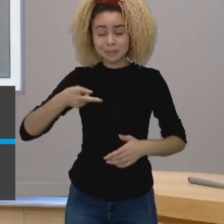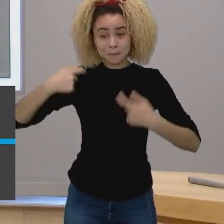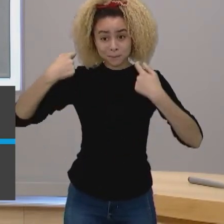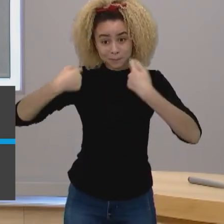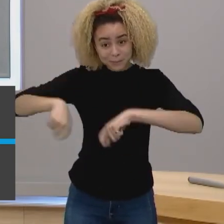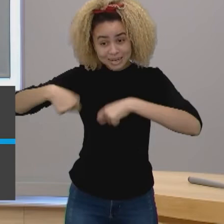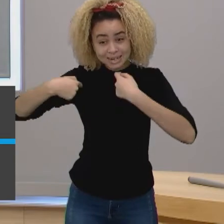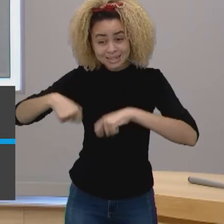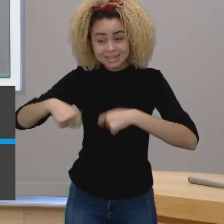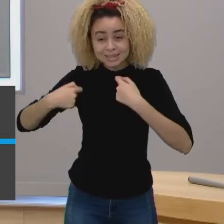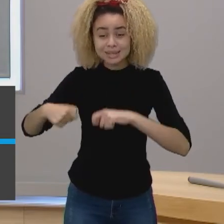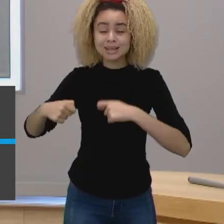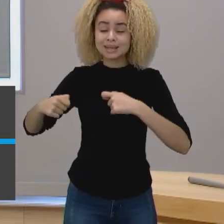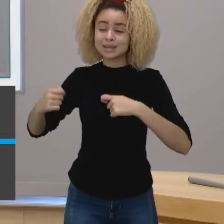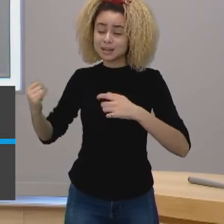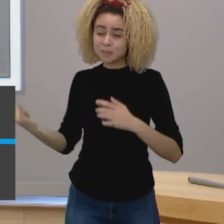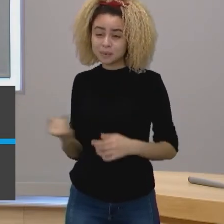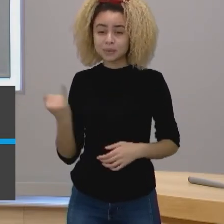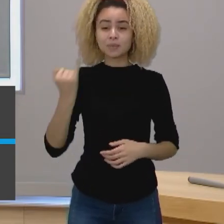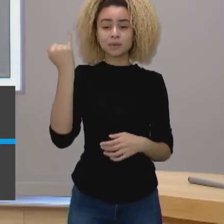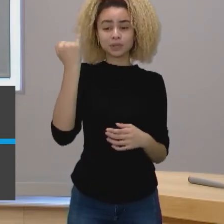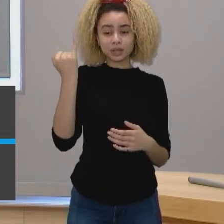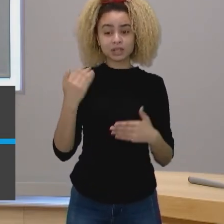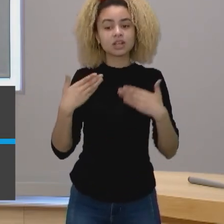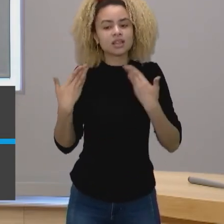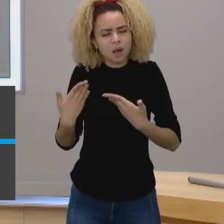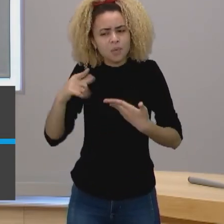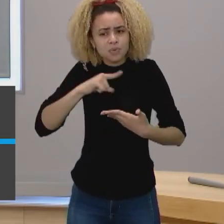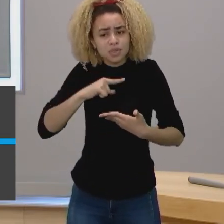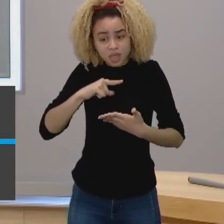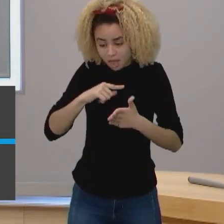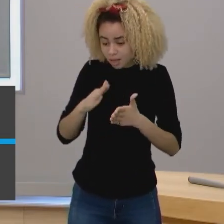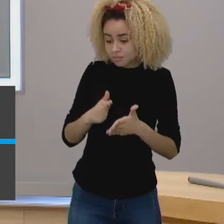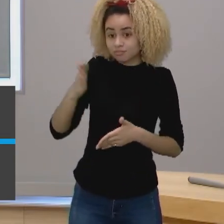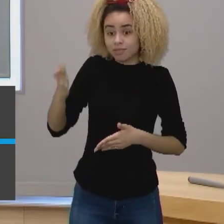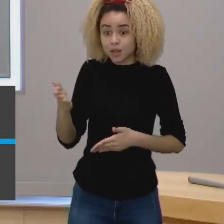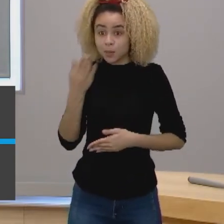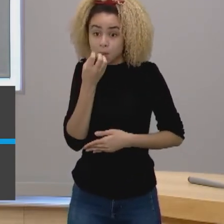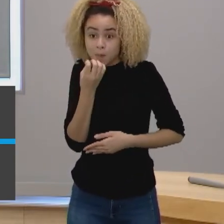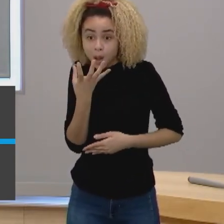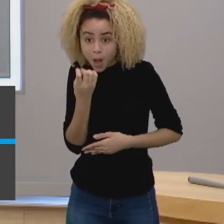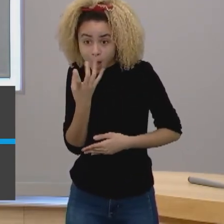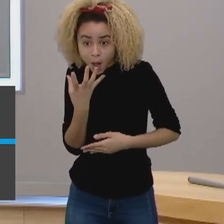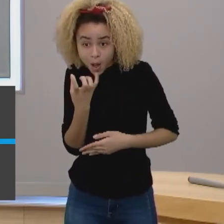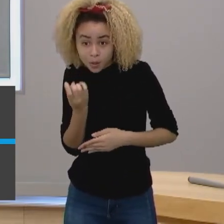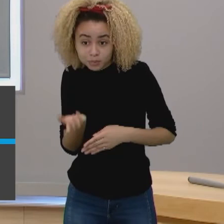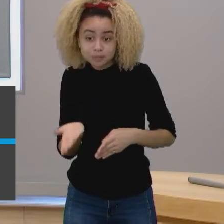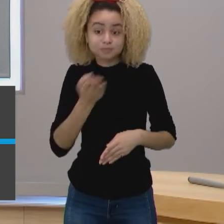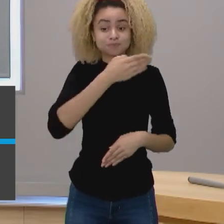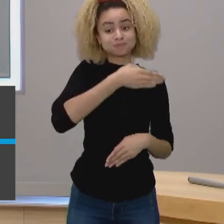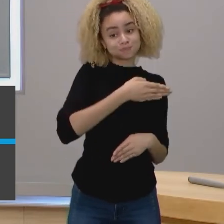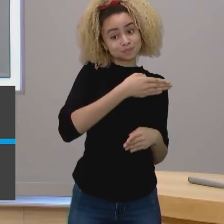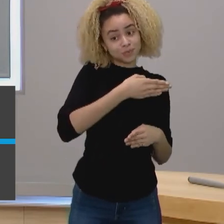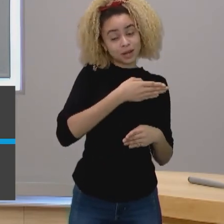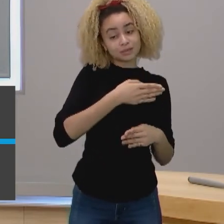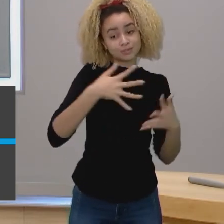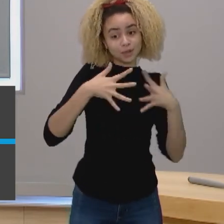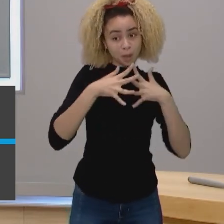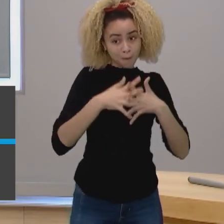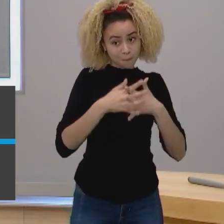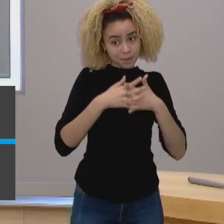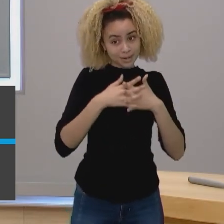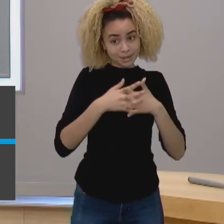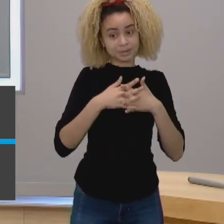necessária para a empresa. Então, nós temos aí o lado objetivo e o subjetivo dessa produção, tá? Outra coisa